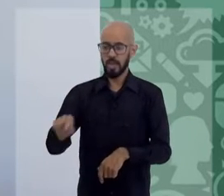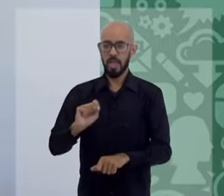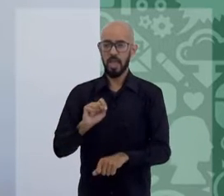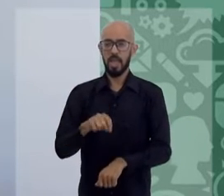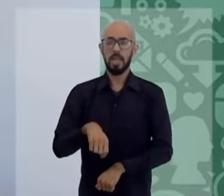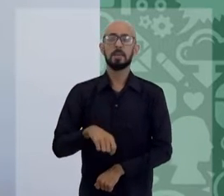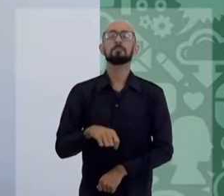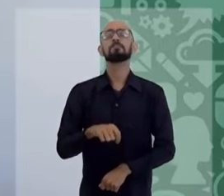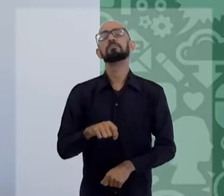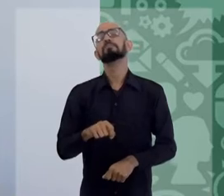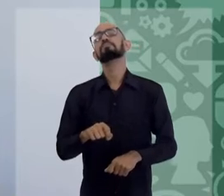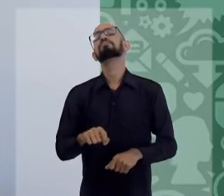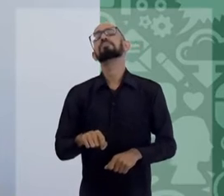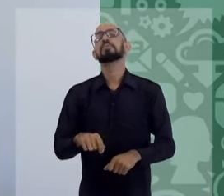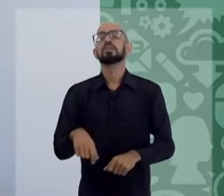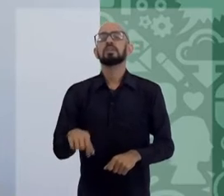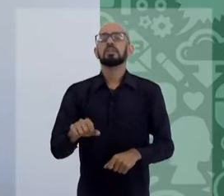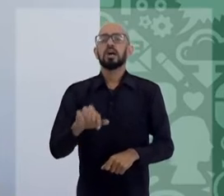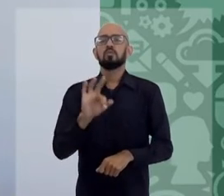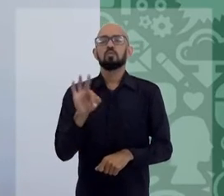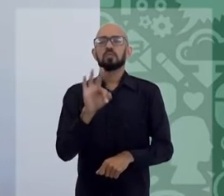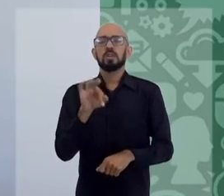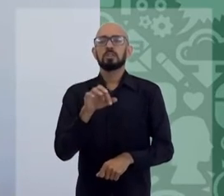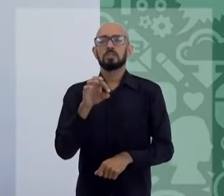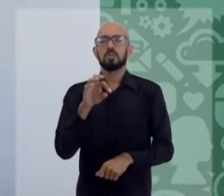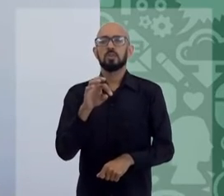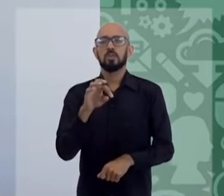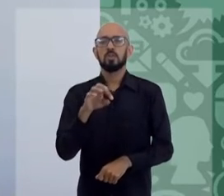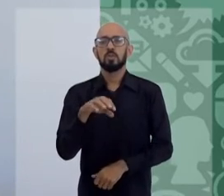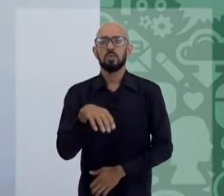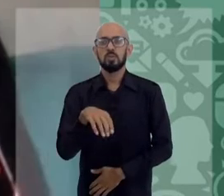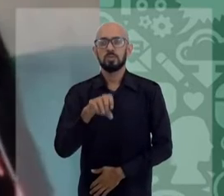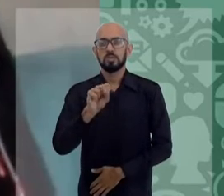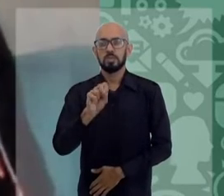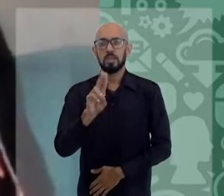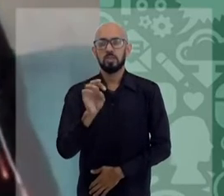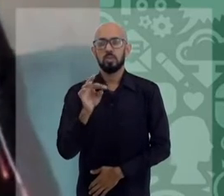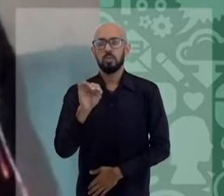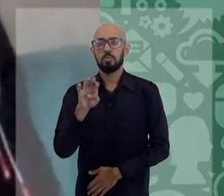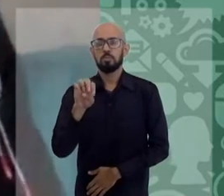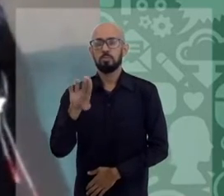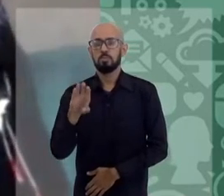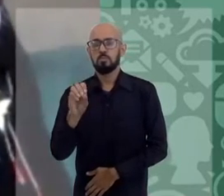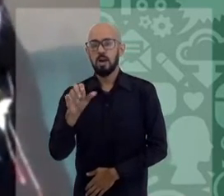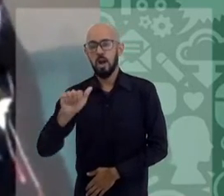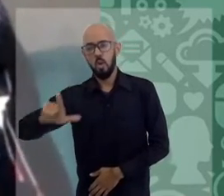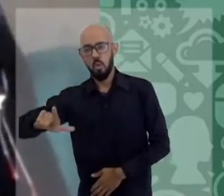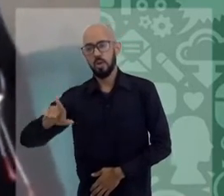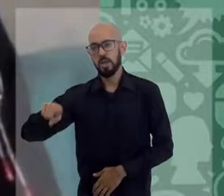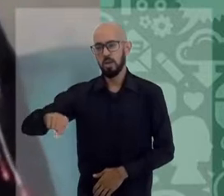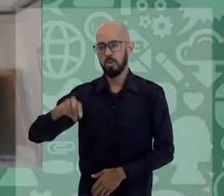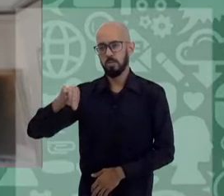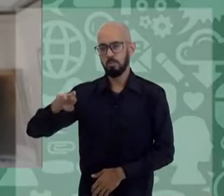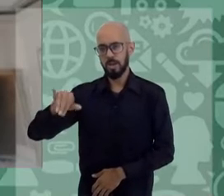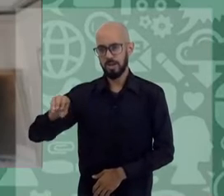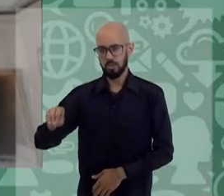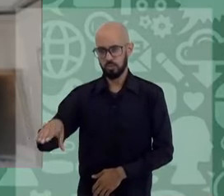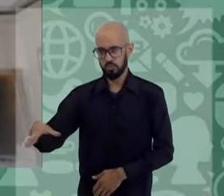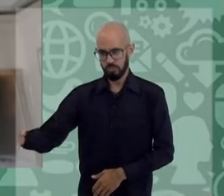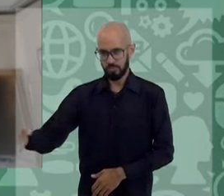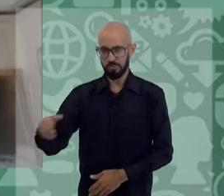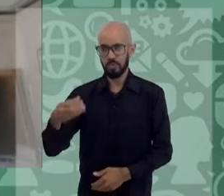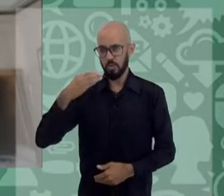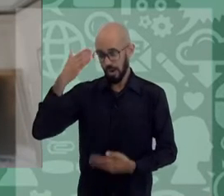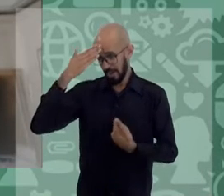de Democracia e Cidadania Ativa da Fundação TIT Setúbal, Márcio Black. Agradeço mais uma vez a presença de vocês